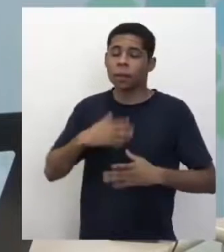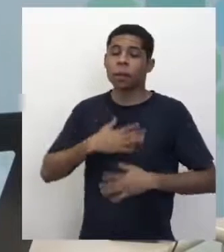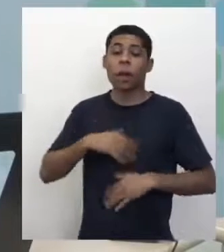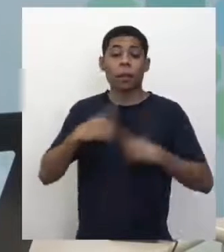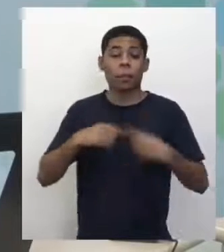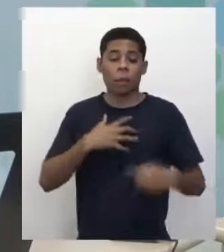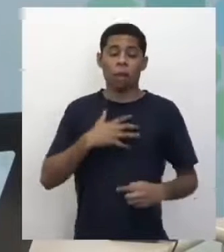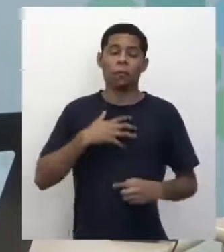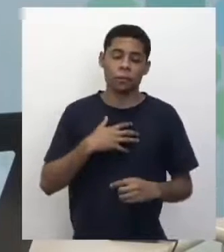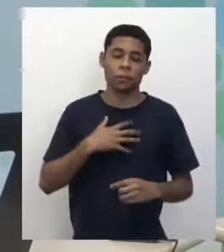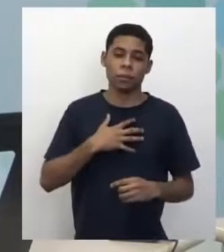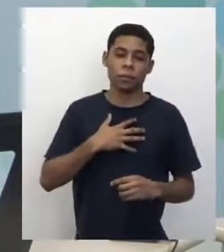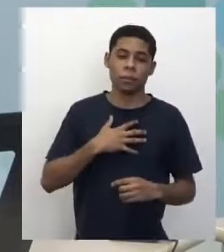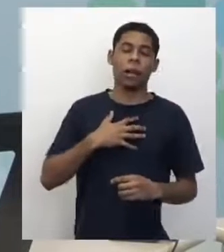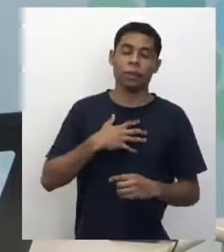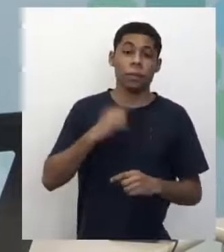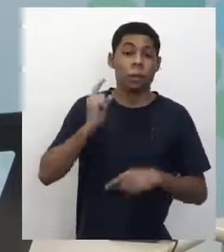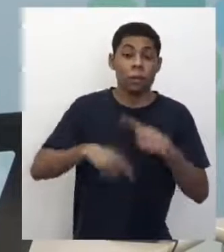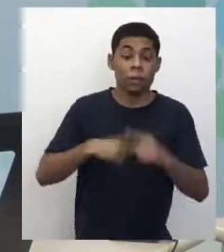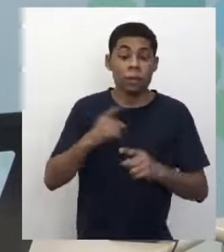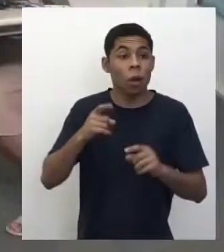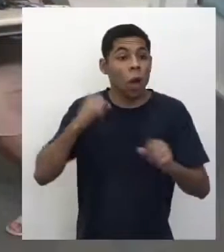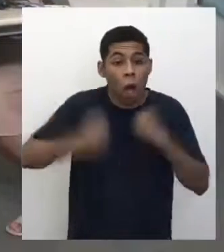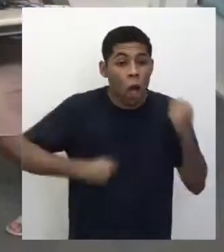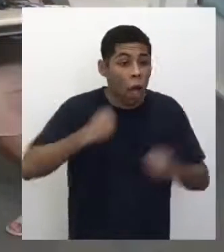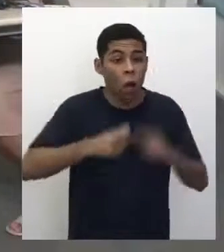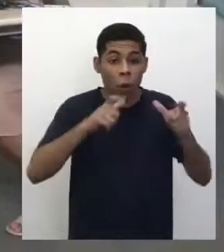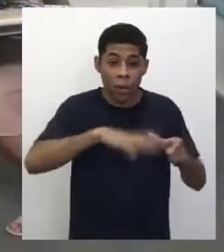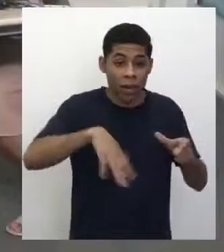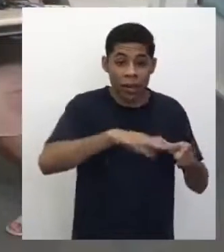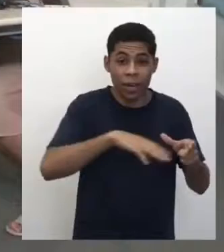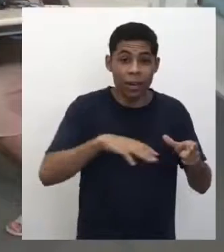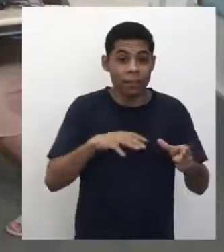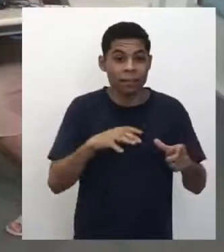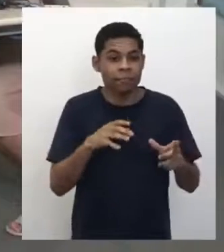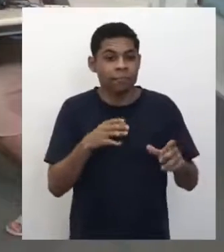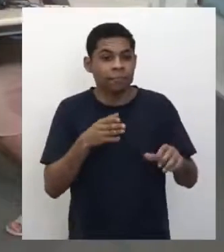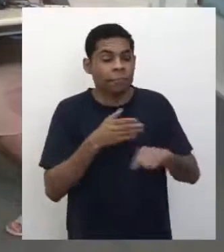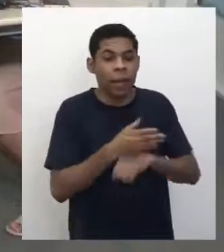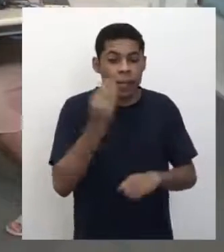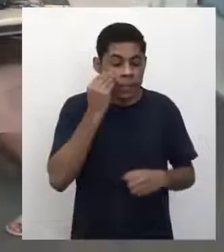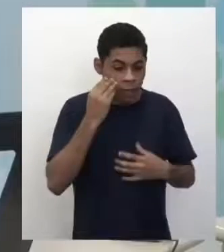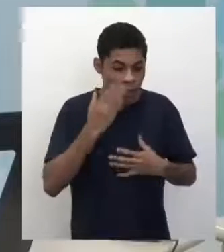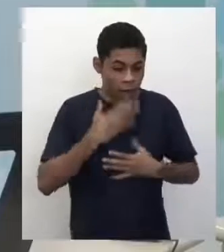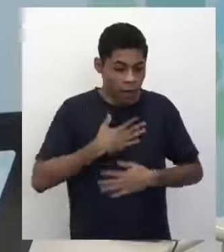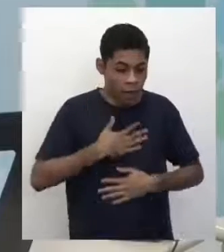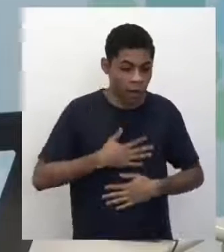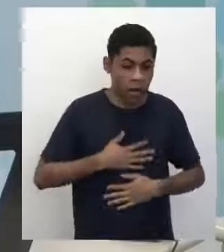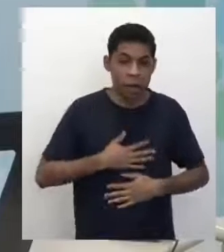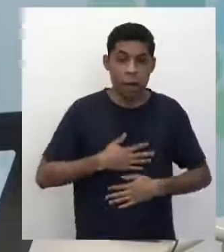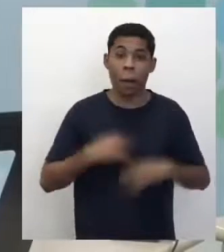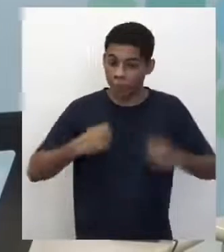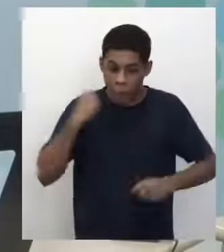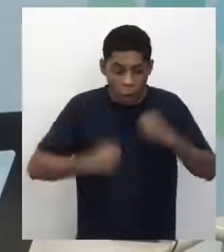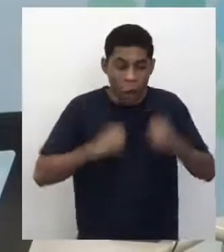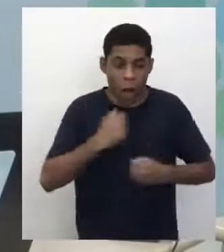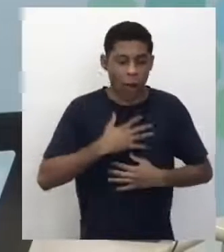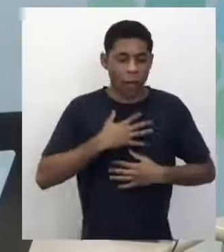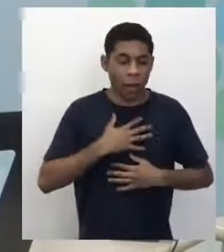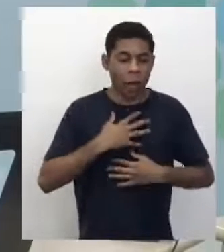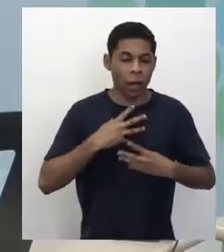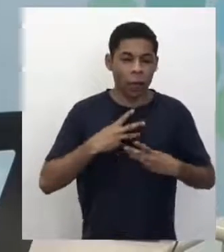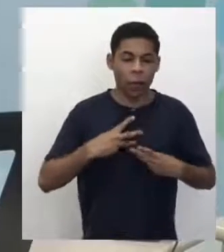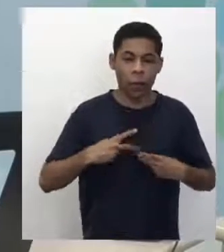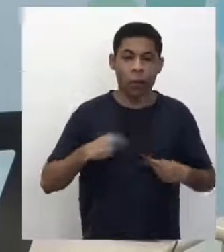soluços. E correu até Suzanápolis. É longe? Porque para curar o soluço, eu acho que a gente tem que correr. Aí o professor